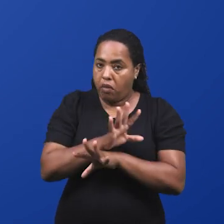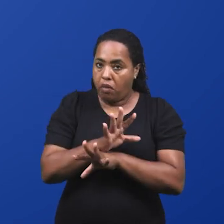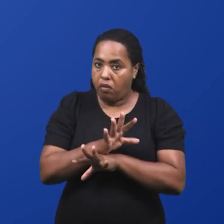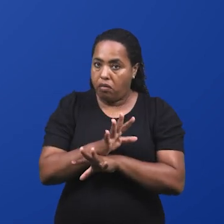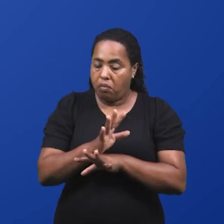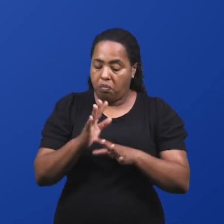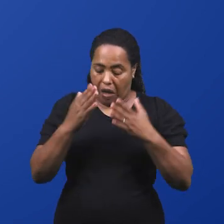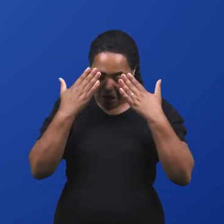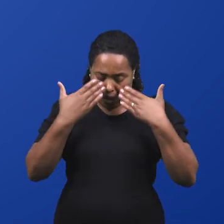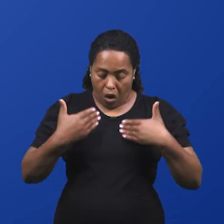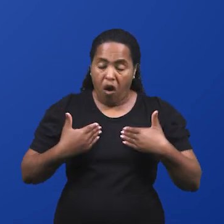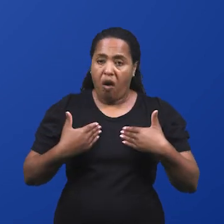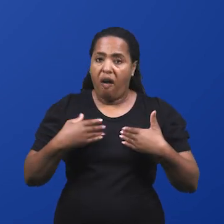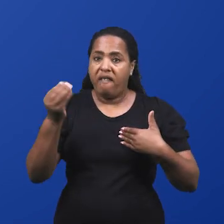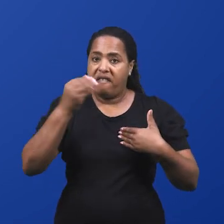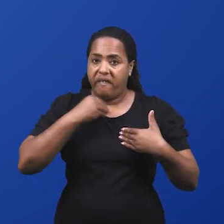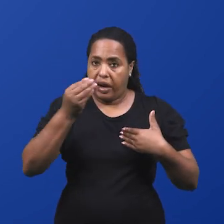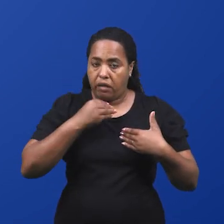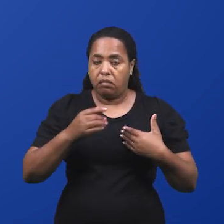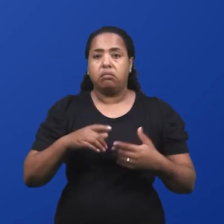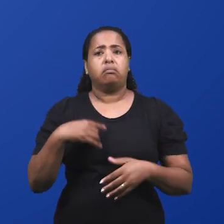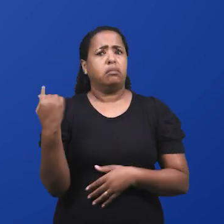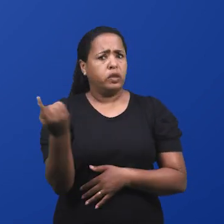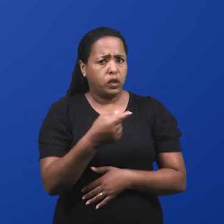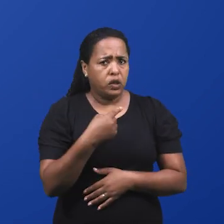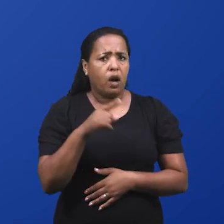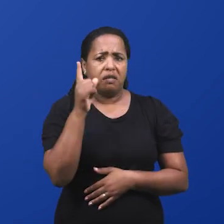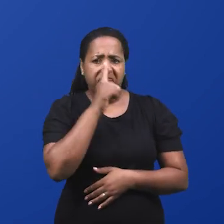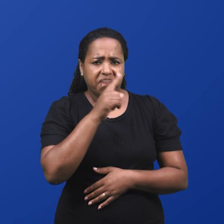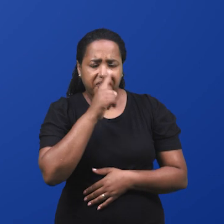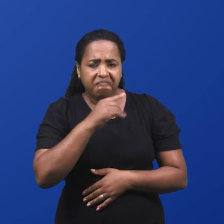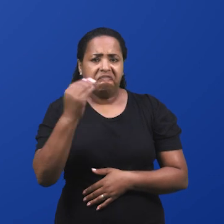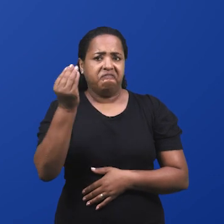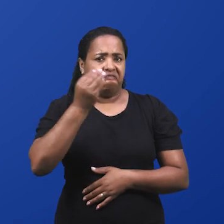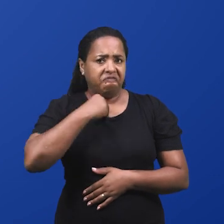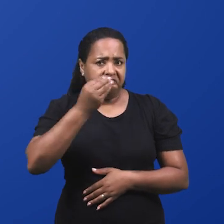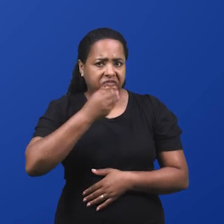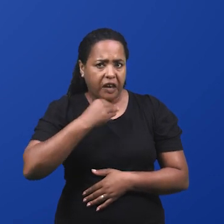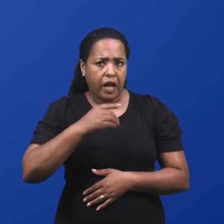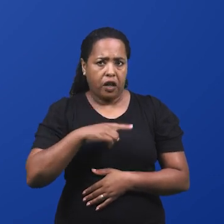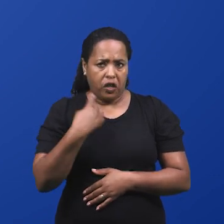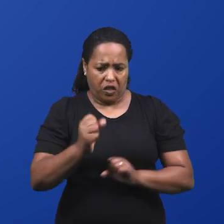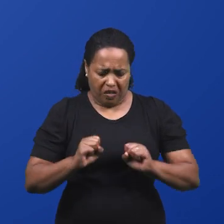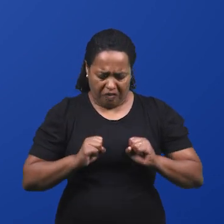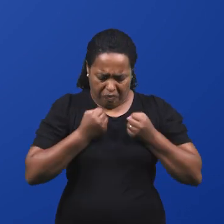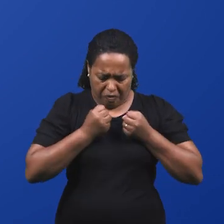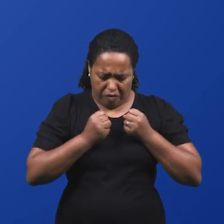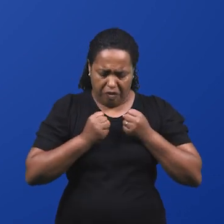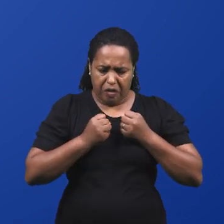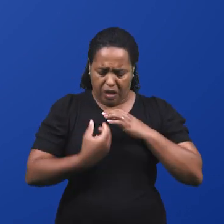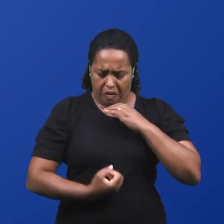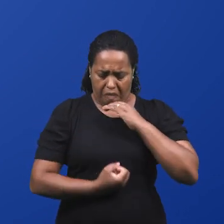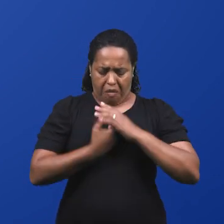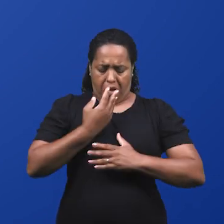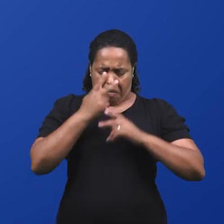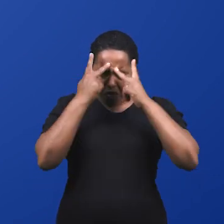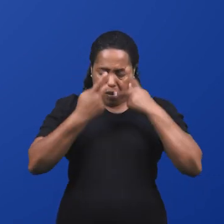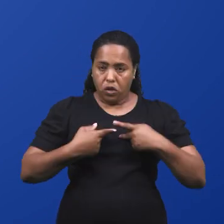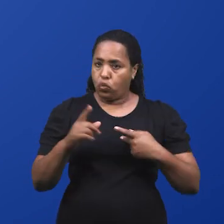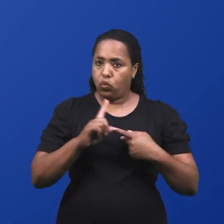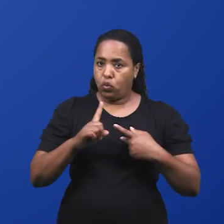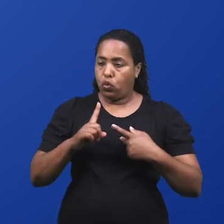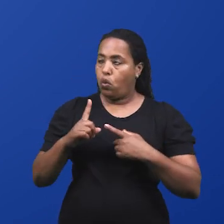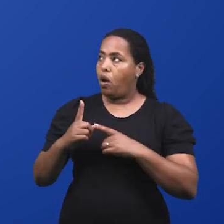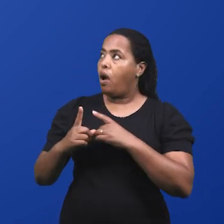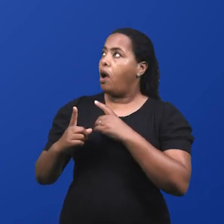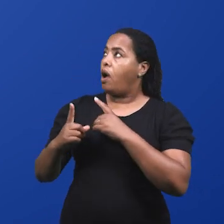está pronto, mas a carne é fraca. Meus irmãos, nós somos falhos, somos fracos. A